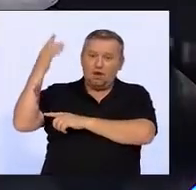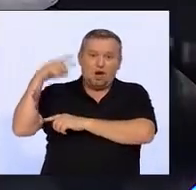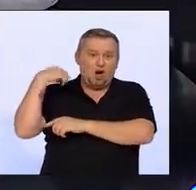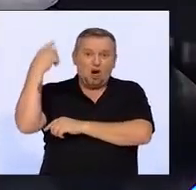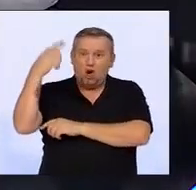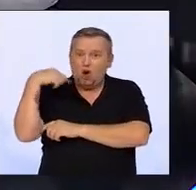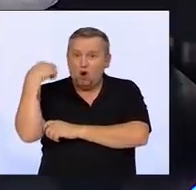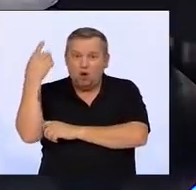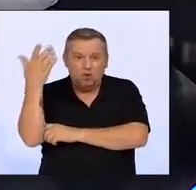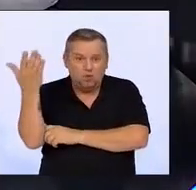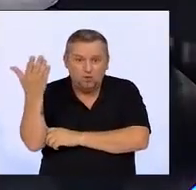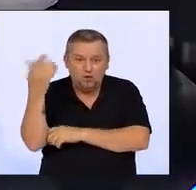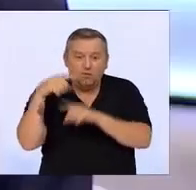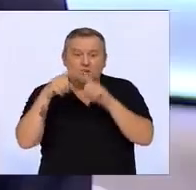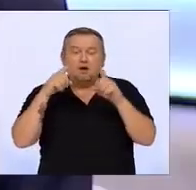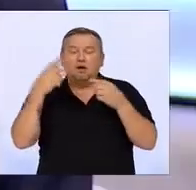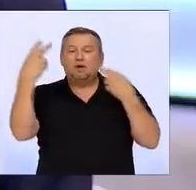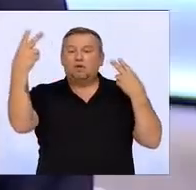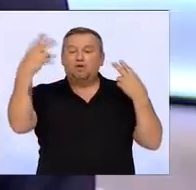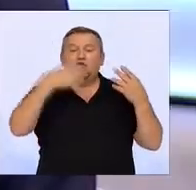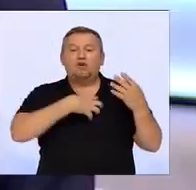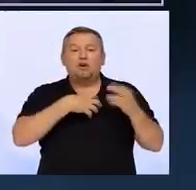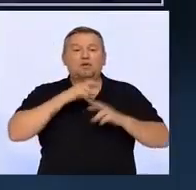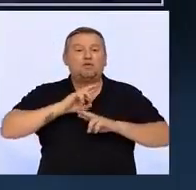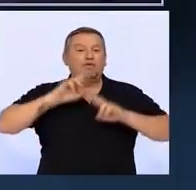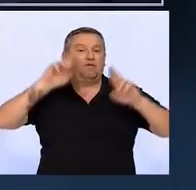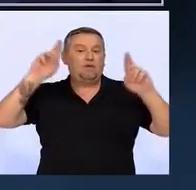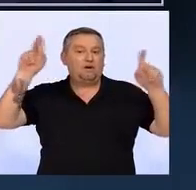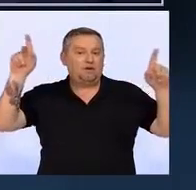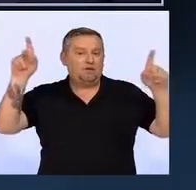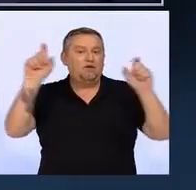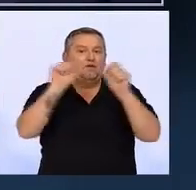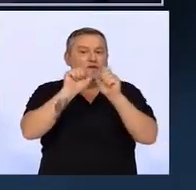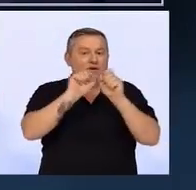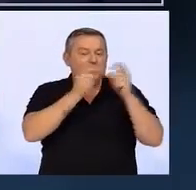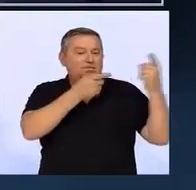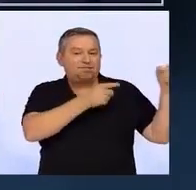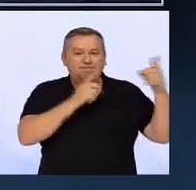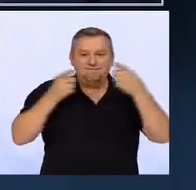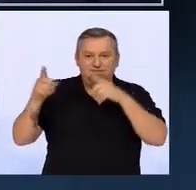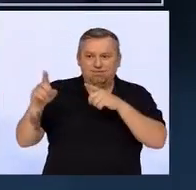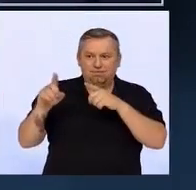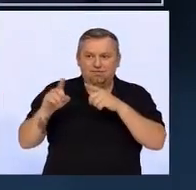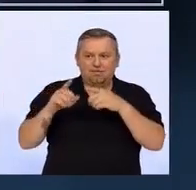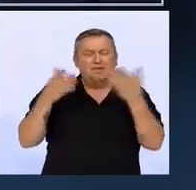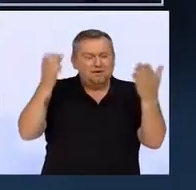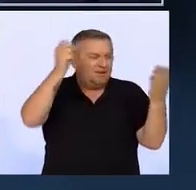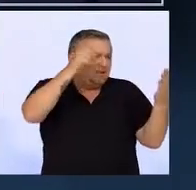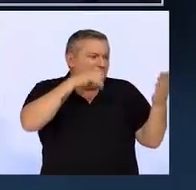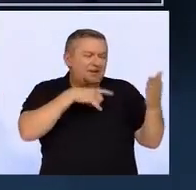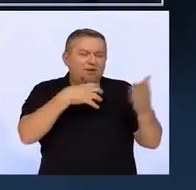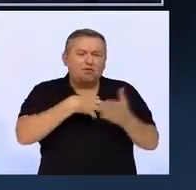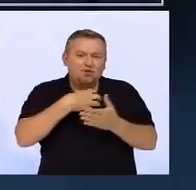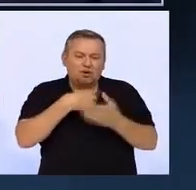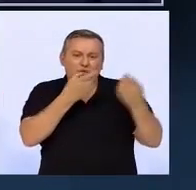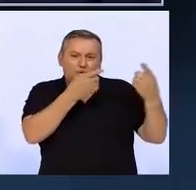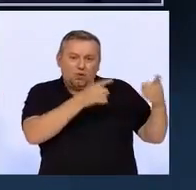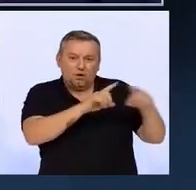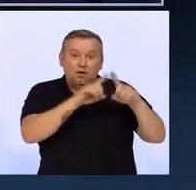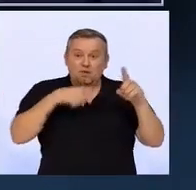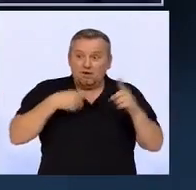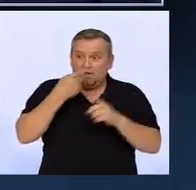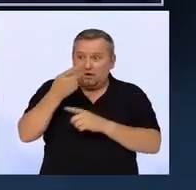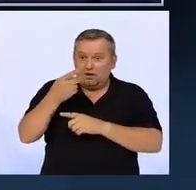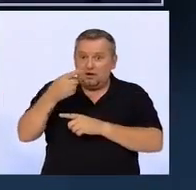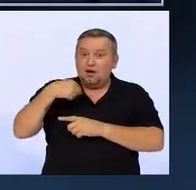Mas são dois modos diferentes de fazer oposição, tanto a um quanto ao outro. Claro, cada um a gente tem um modo diferente de fazer oposição, mas digo,